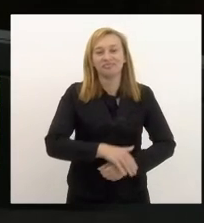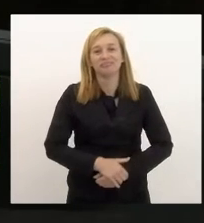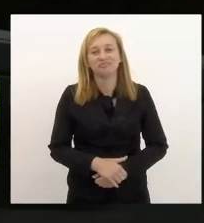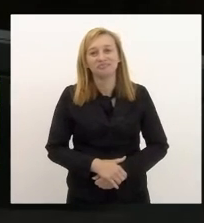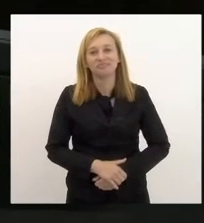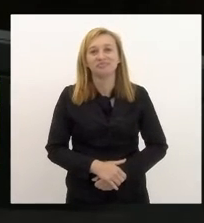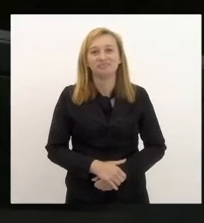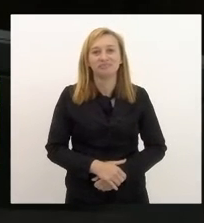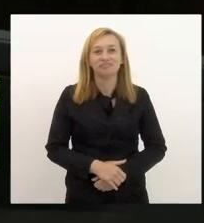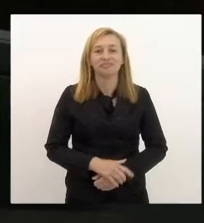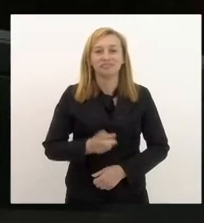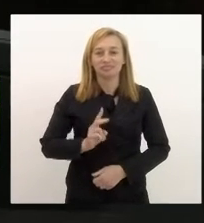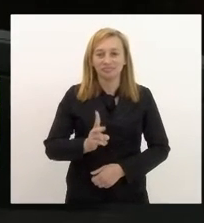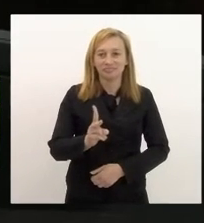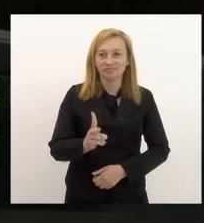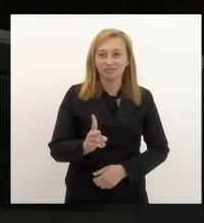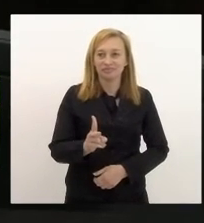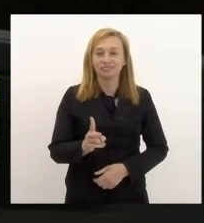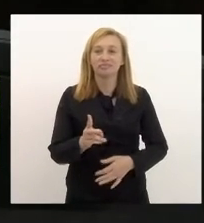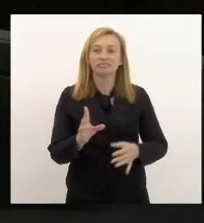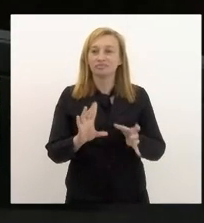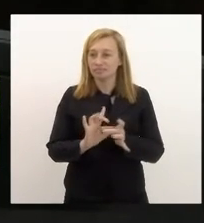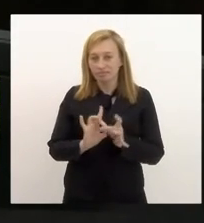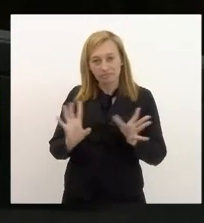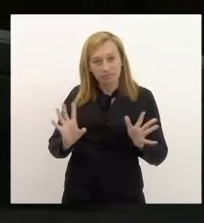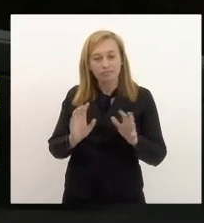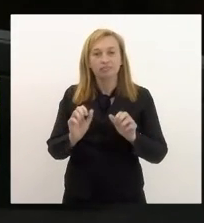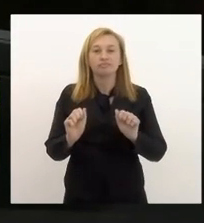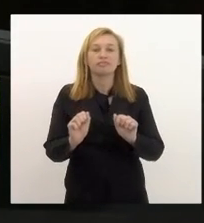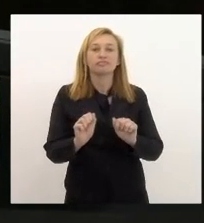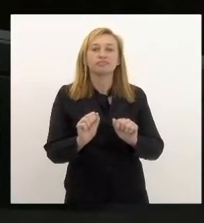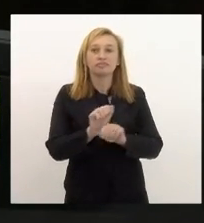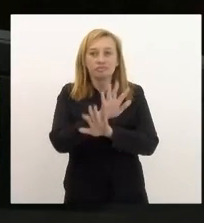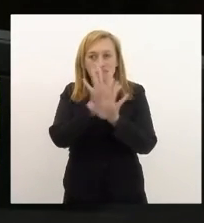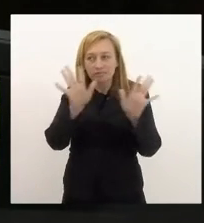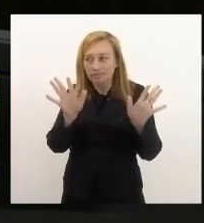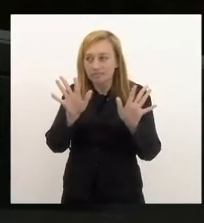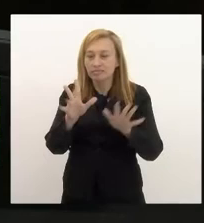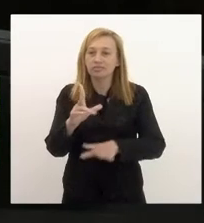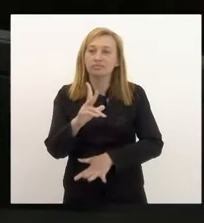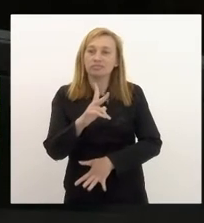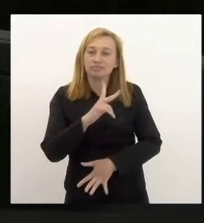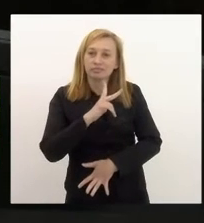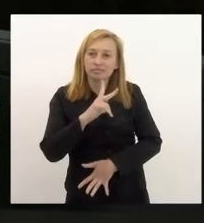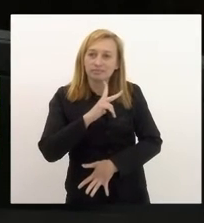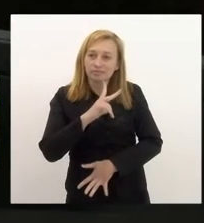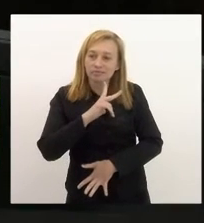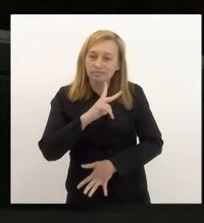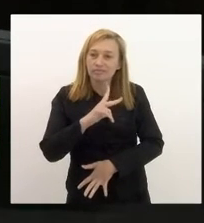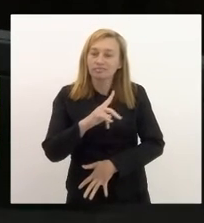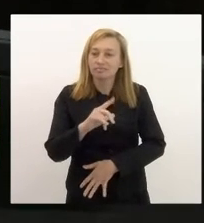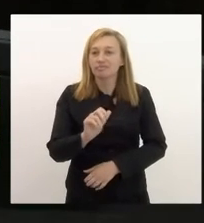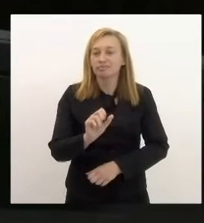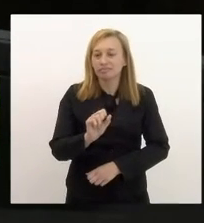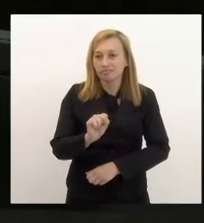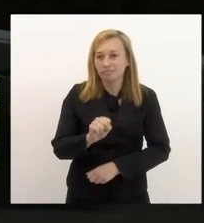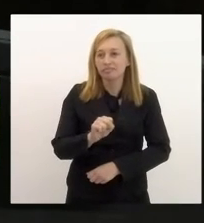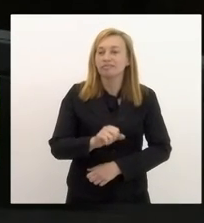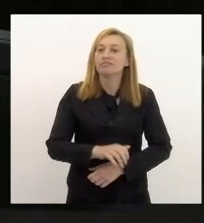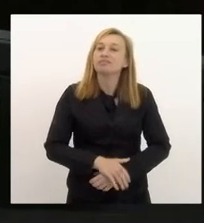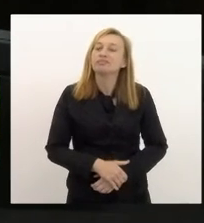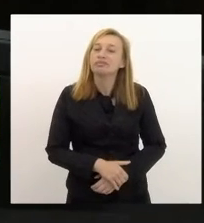a gente sempre está de portas abertas e isso é transparente tem no próprio nosso site Mas de qualquer forma